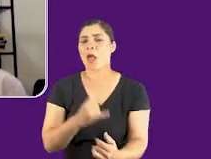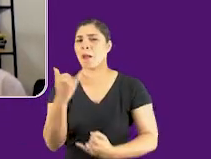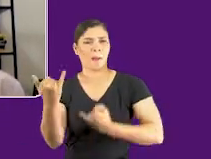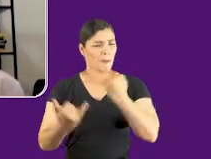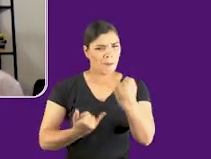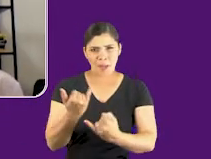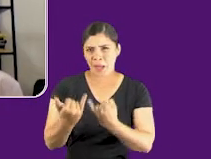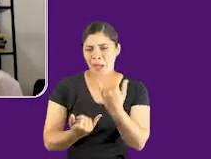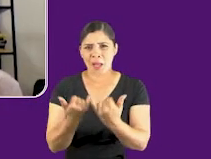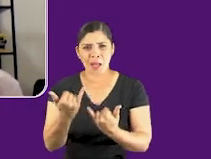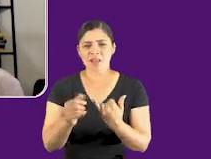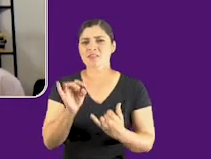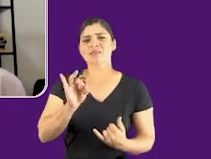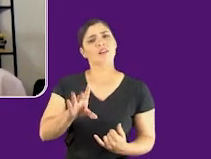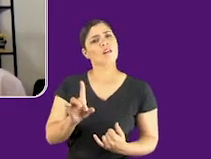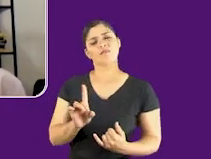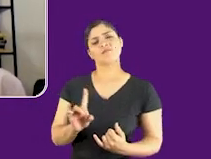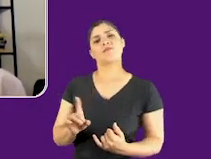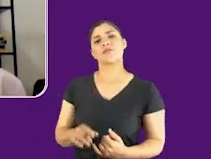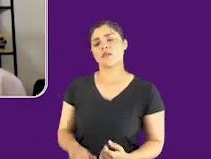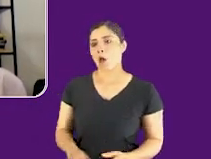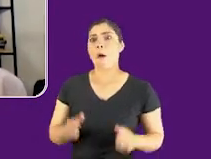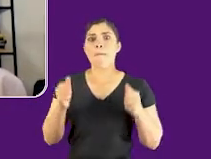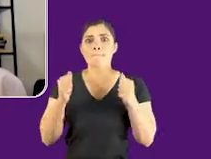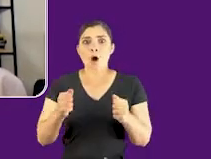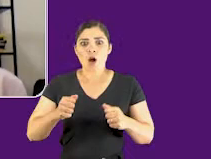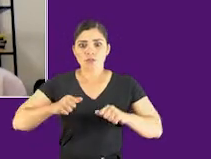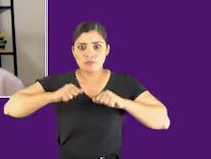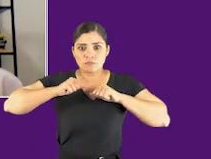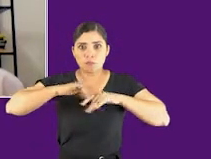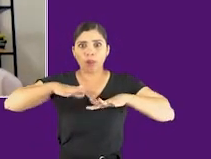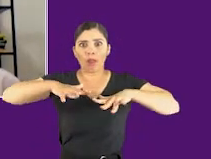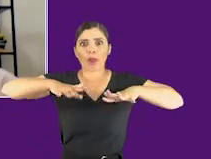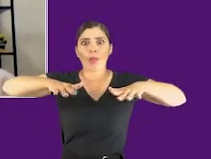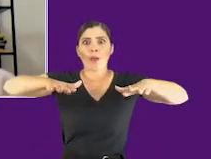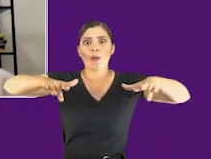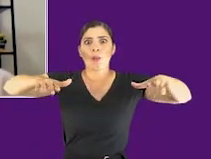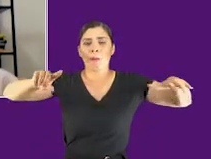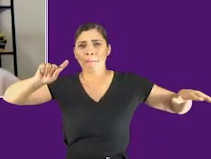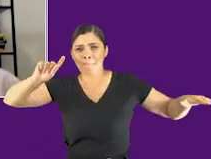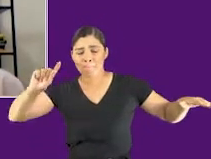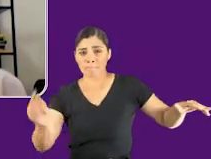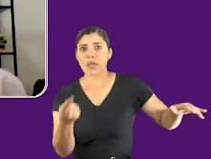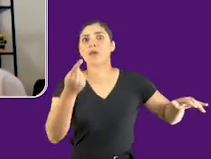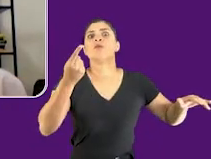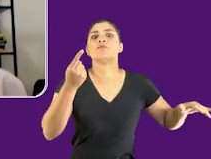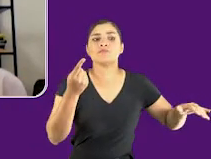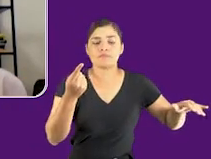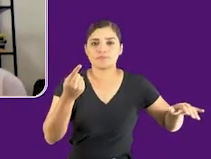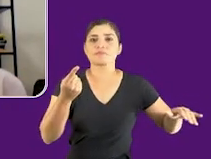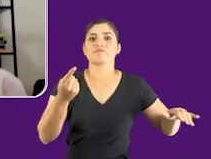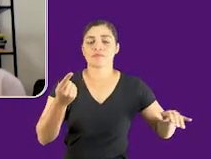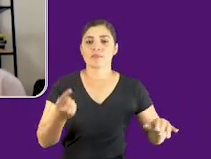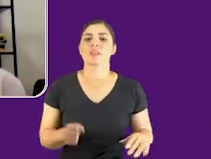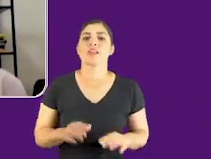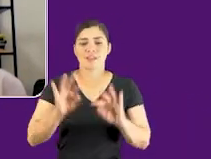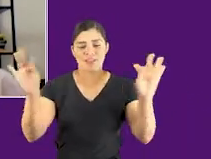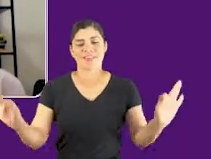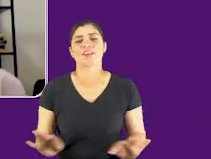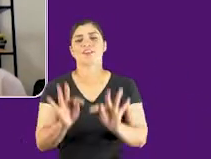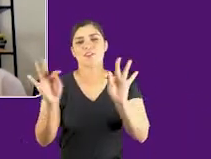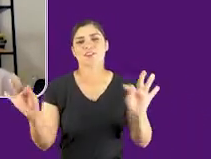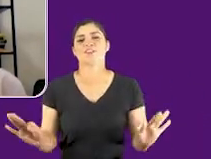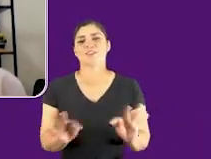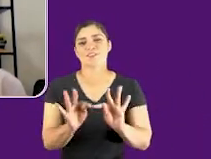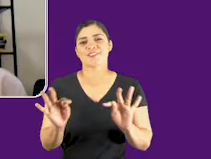seja só uma brincadeirinha de 10 pessoas mas que você faça para 10 milhões de pessoas 15 milhões etc e isso que a tecnologia